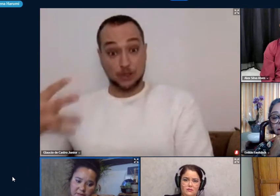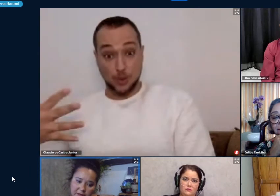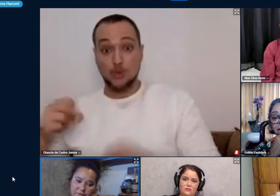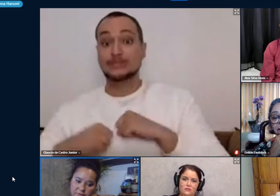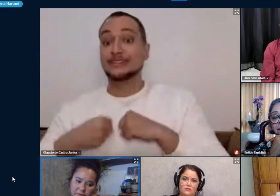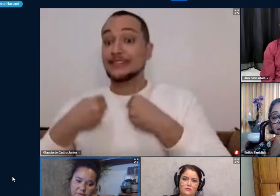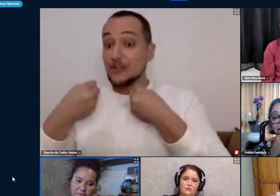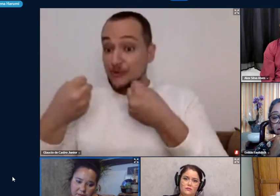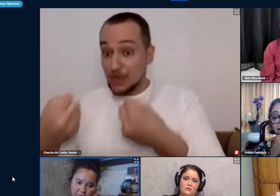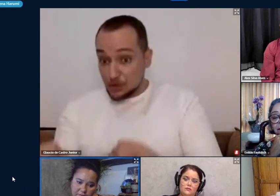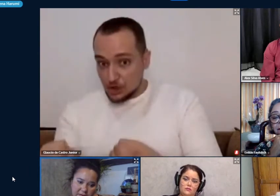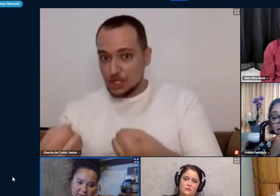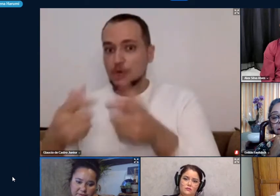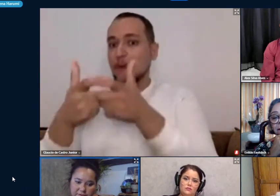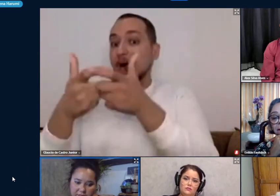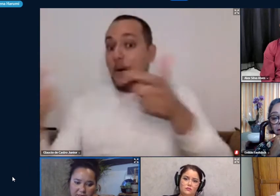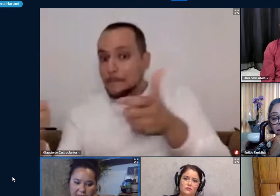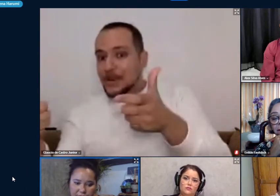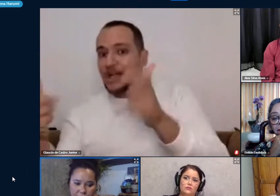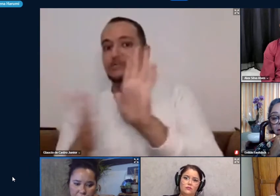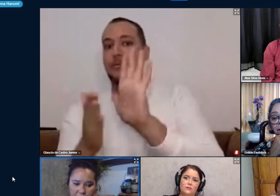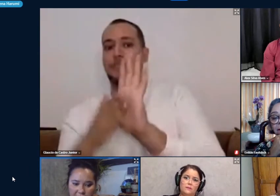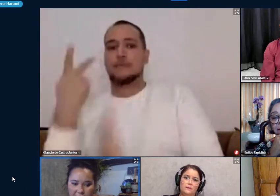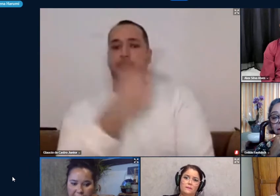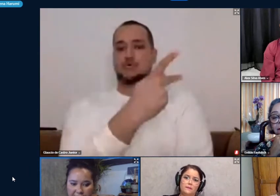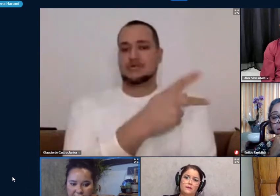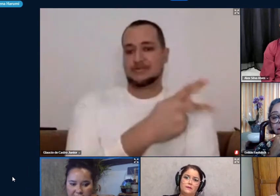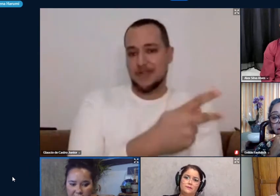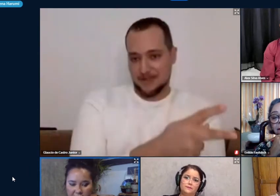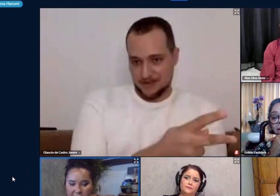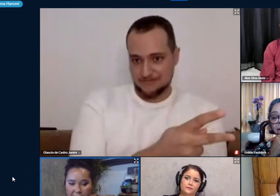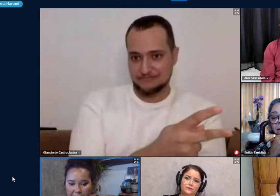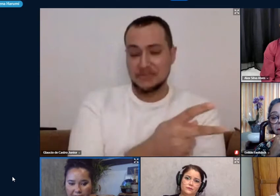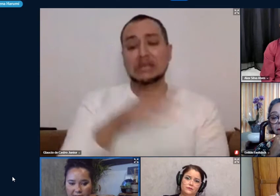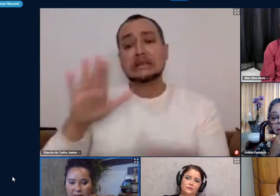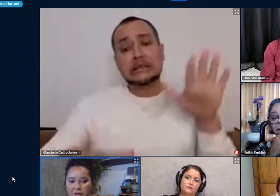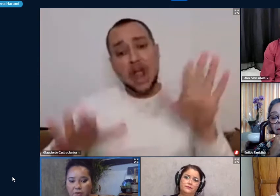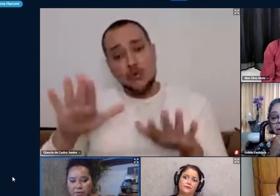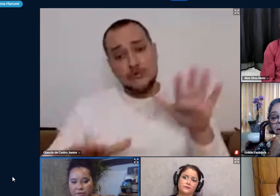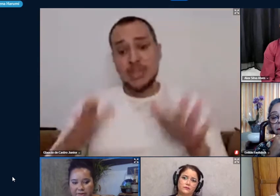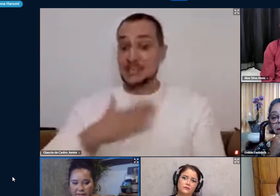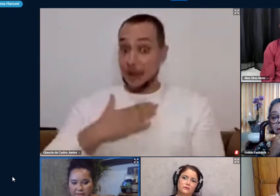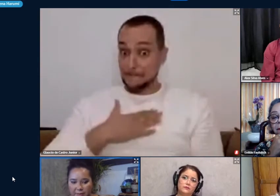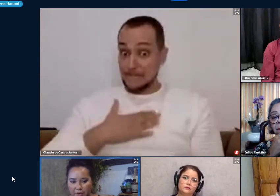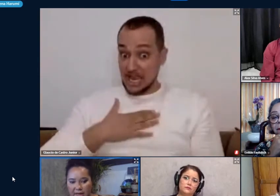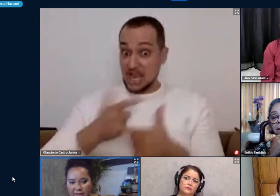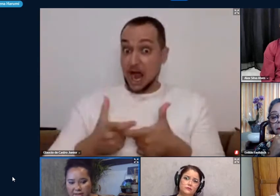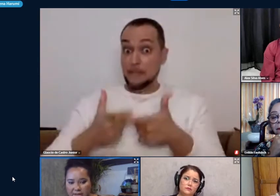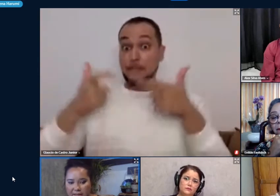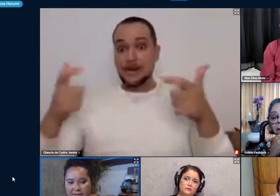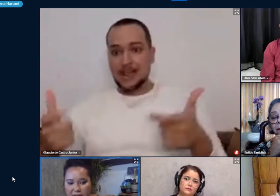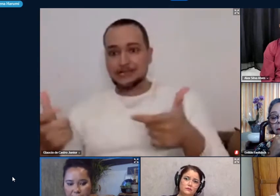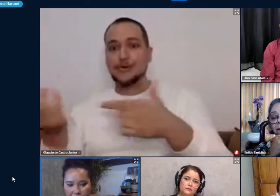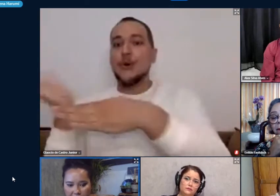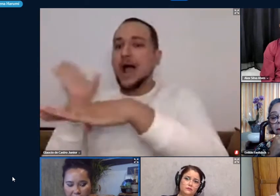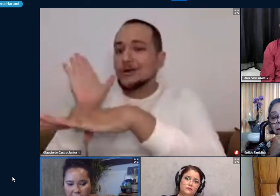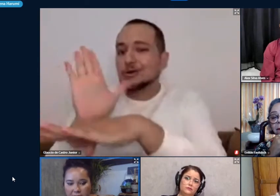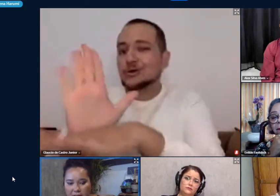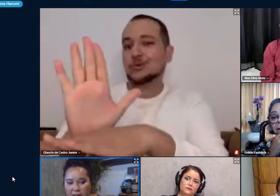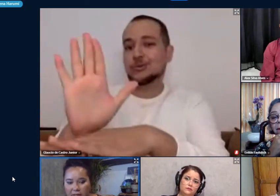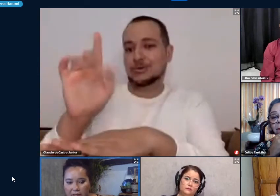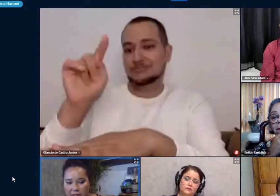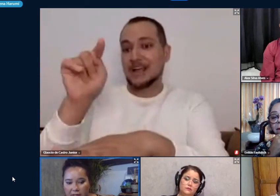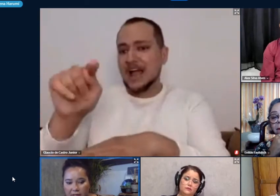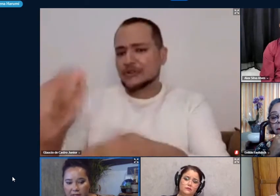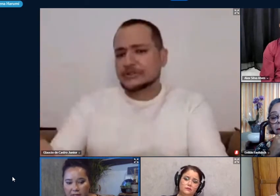também eu tenho, eu, Glaus, né, Castro Júnior, eu tenho uma pesquisa que amplia os conceitos abordados e trazidos por ela.